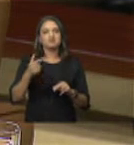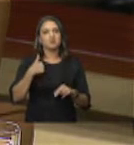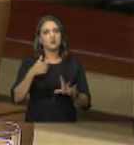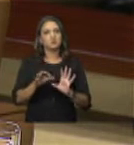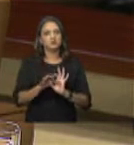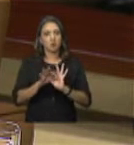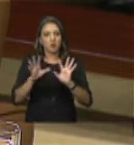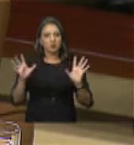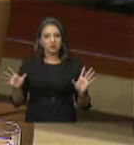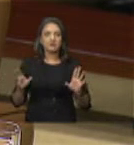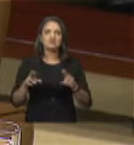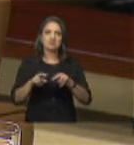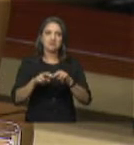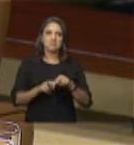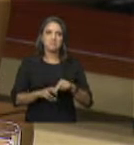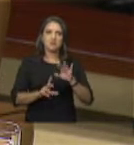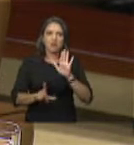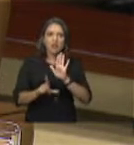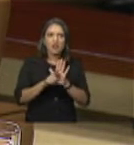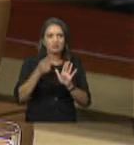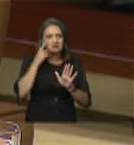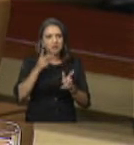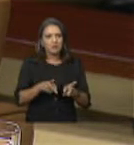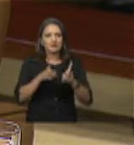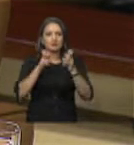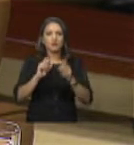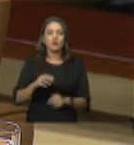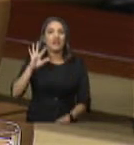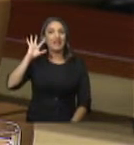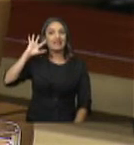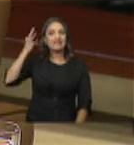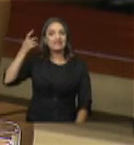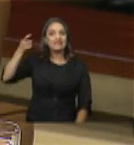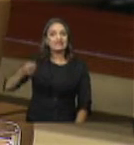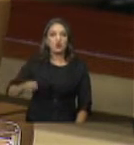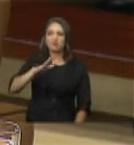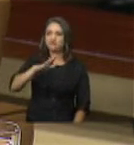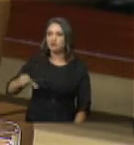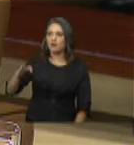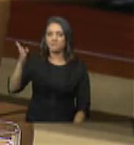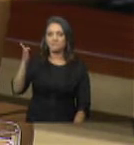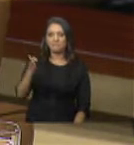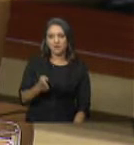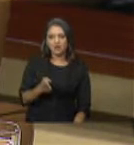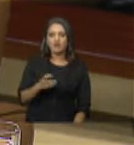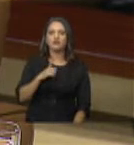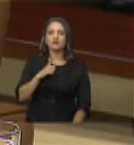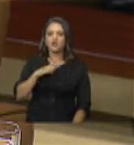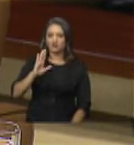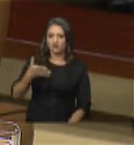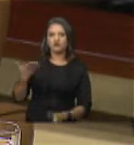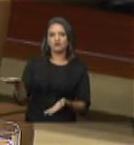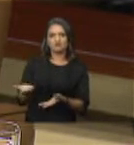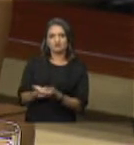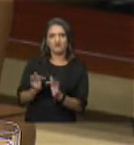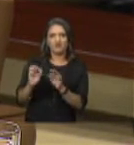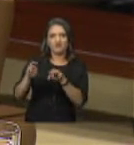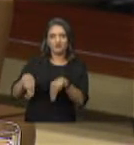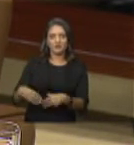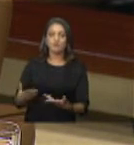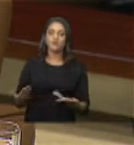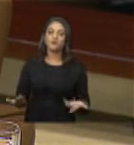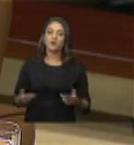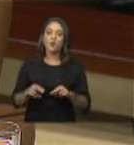pelo ordenamento jurídico a ressindibilidade da decisão de mar então transitado em julgado por isso